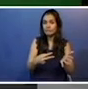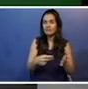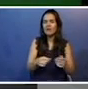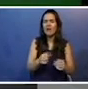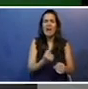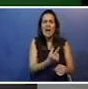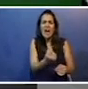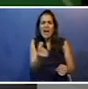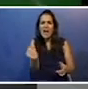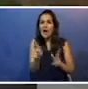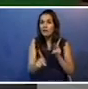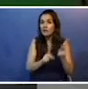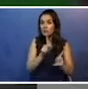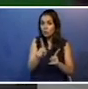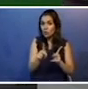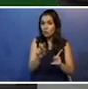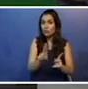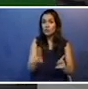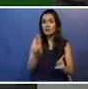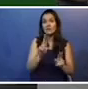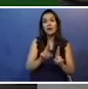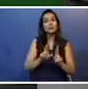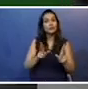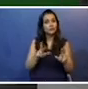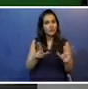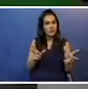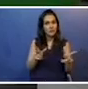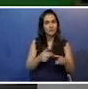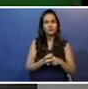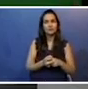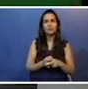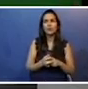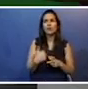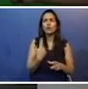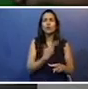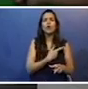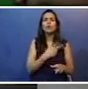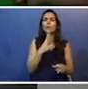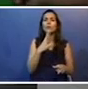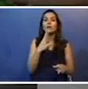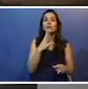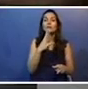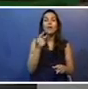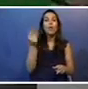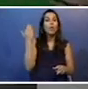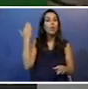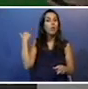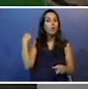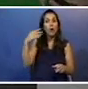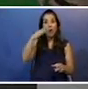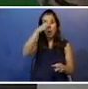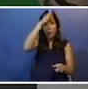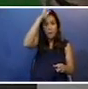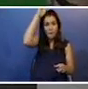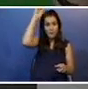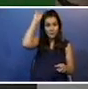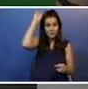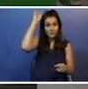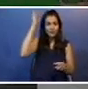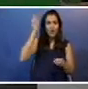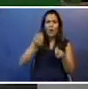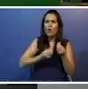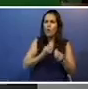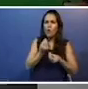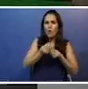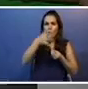maneira diferente. Vamos conhecer a maneira dos antigos romanos. A forma como os